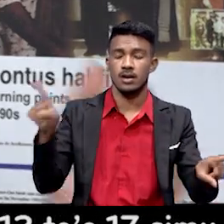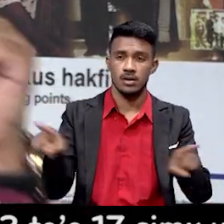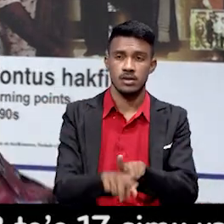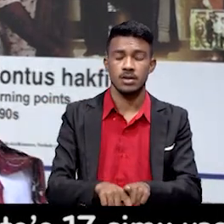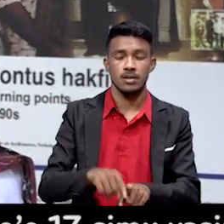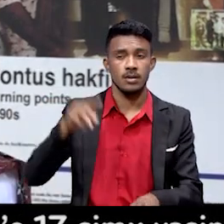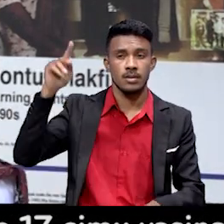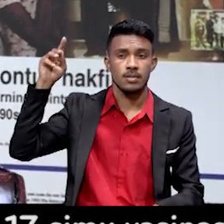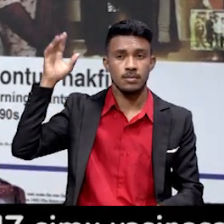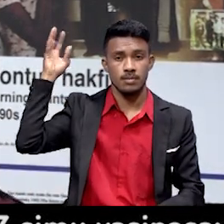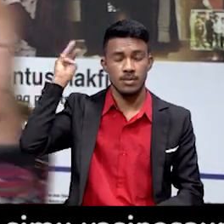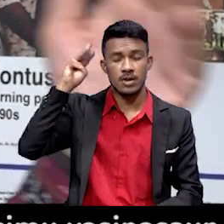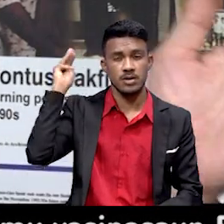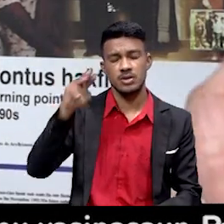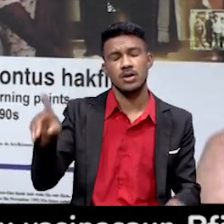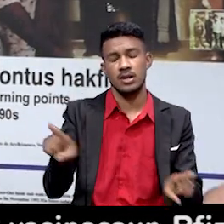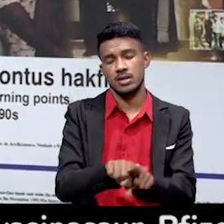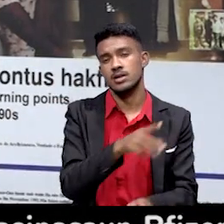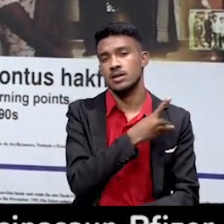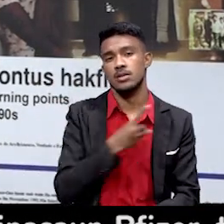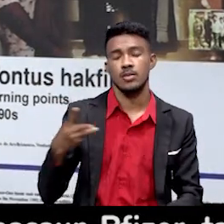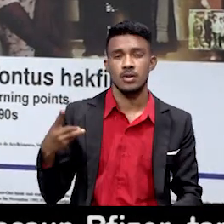deputado. Então, é,